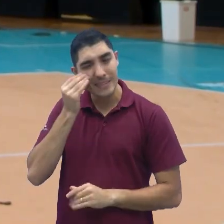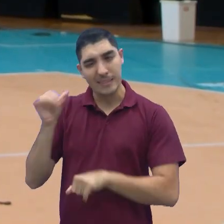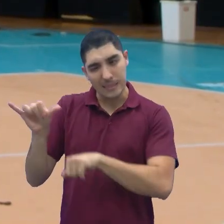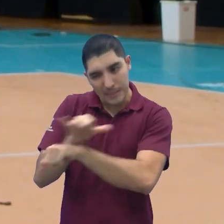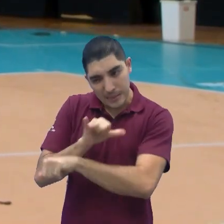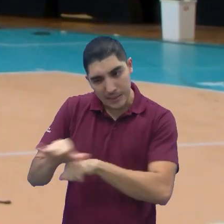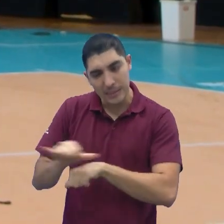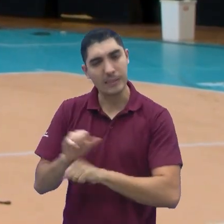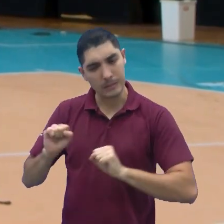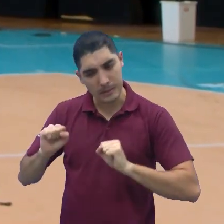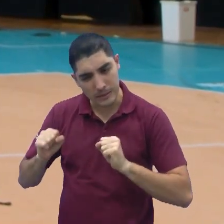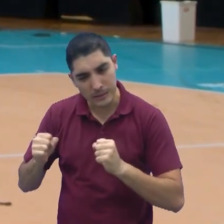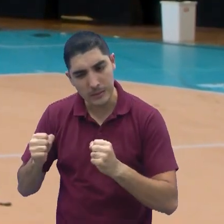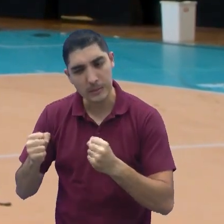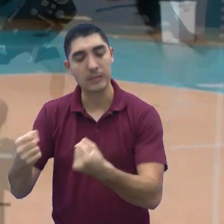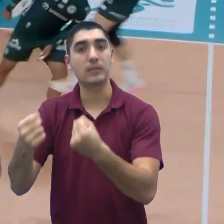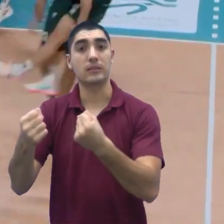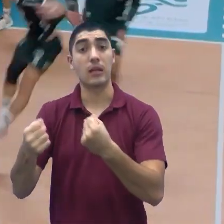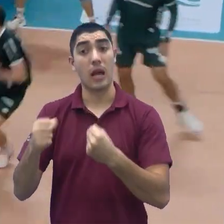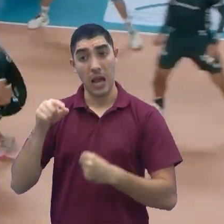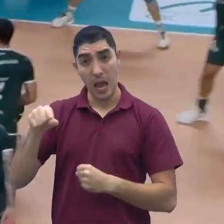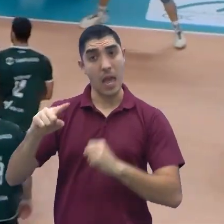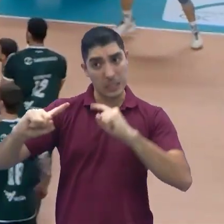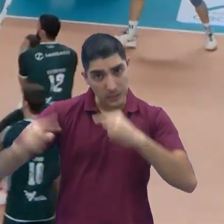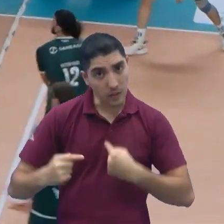um desafio e não como um fracasso.